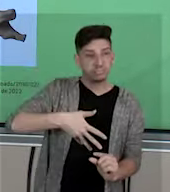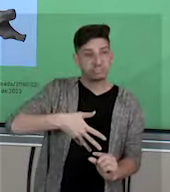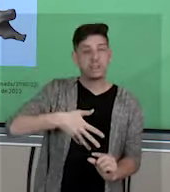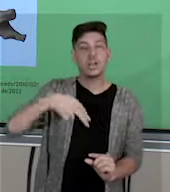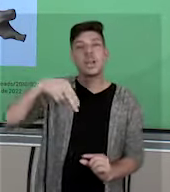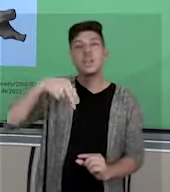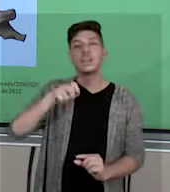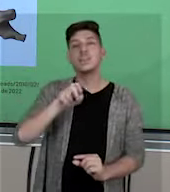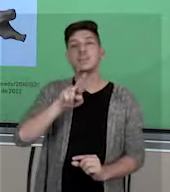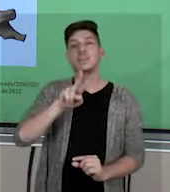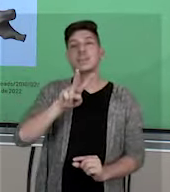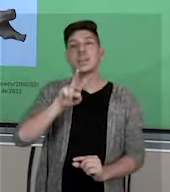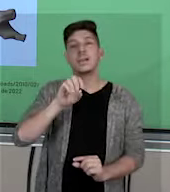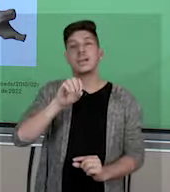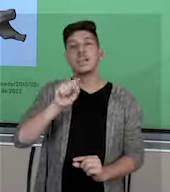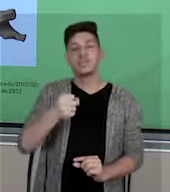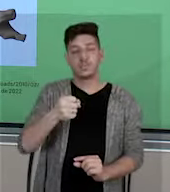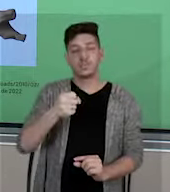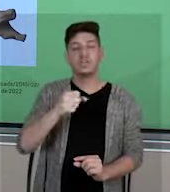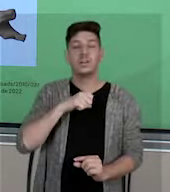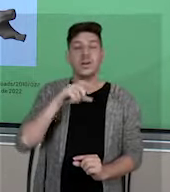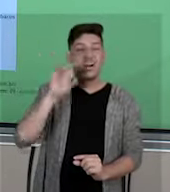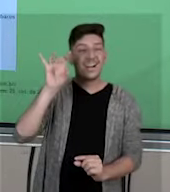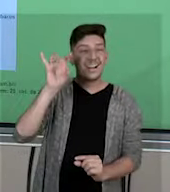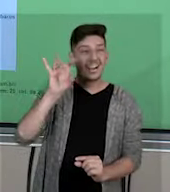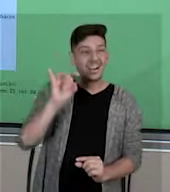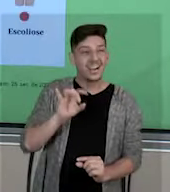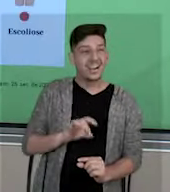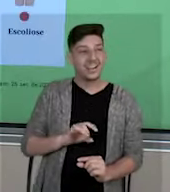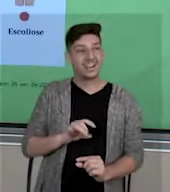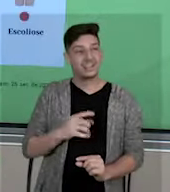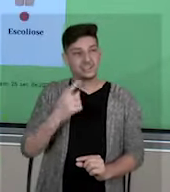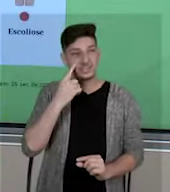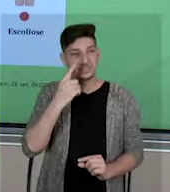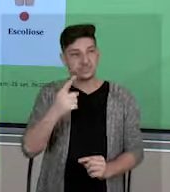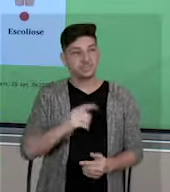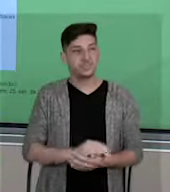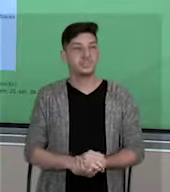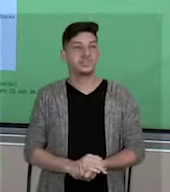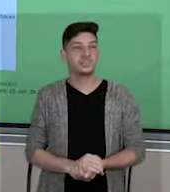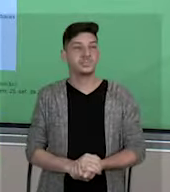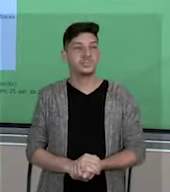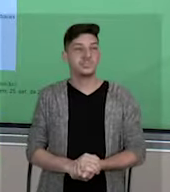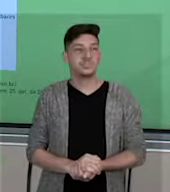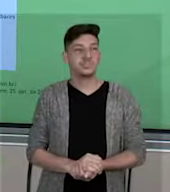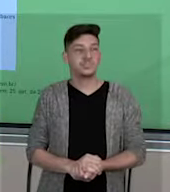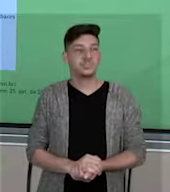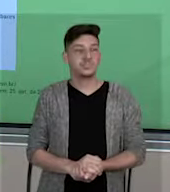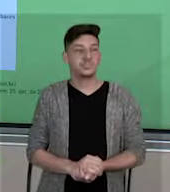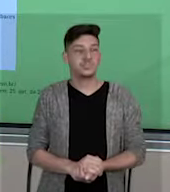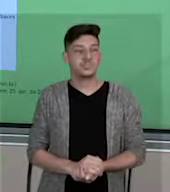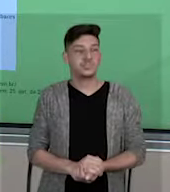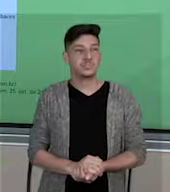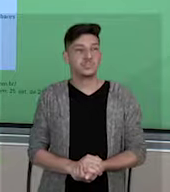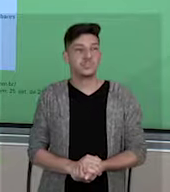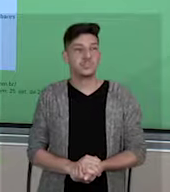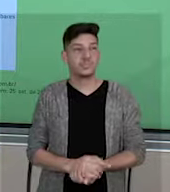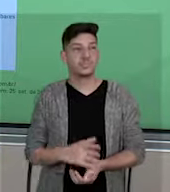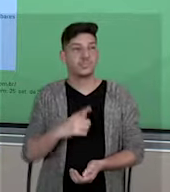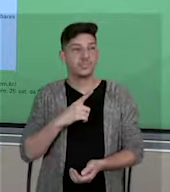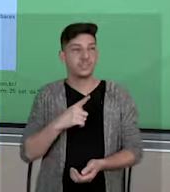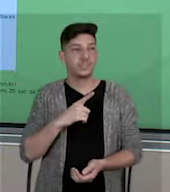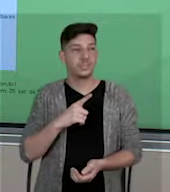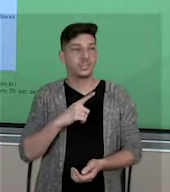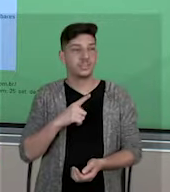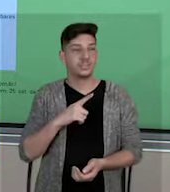medula, que está saindo da região, né, das vértebras, ela vai sair na lateral aqui e,